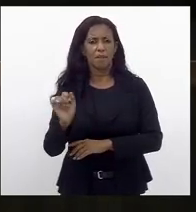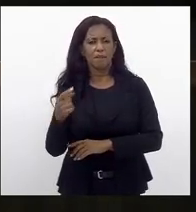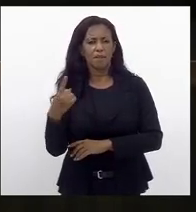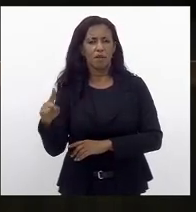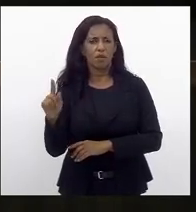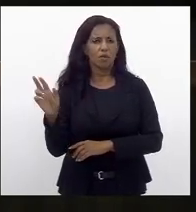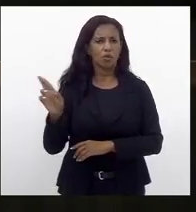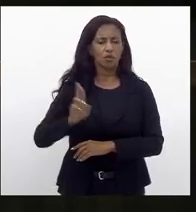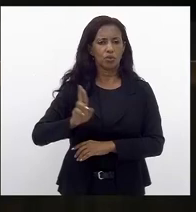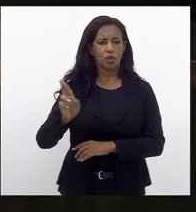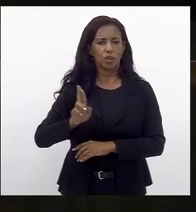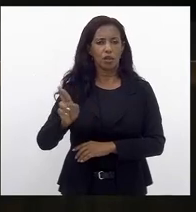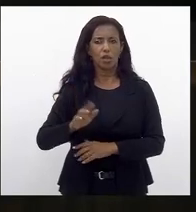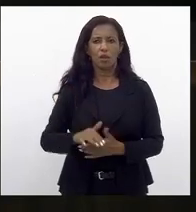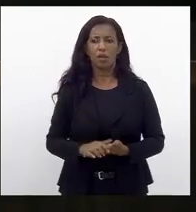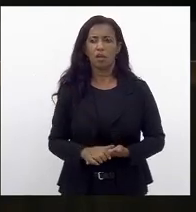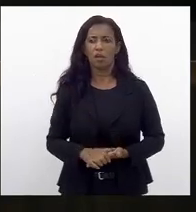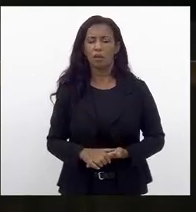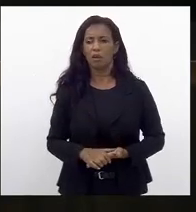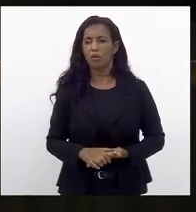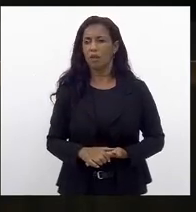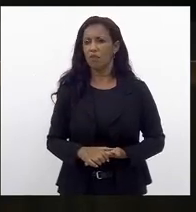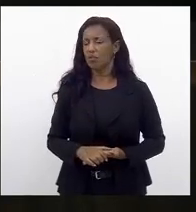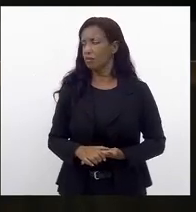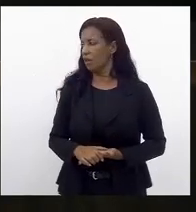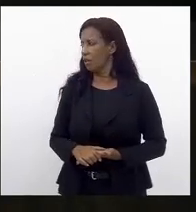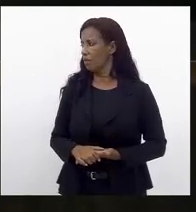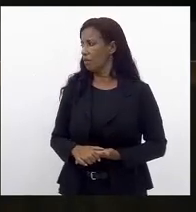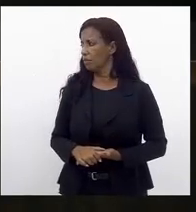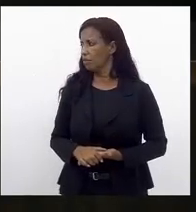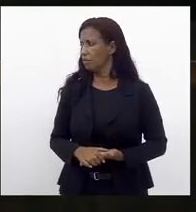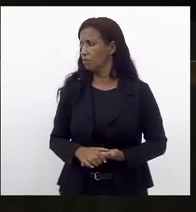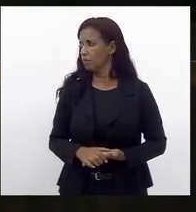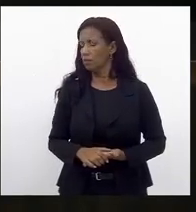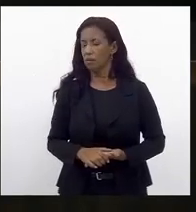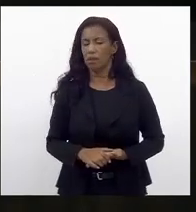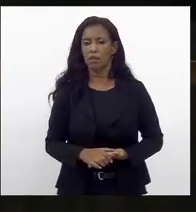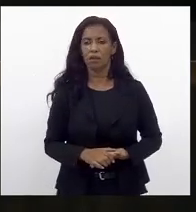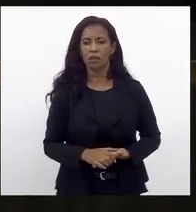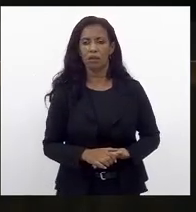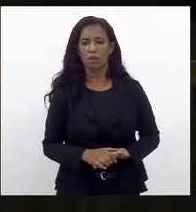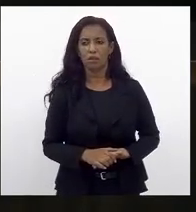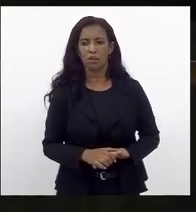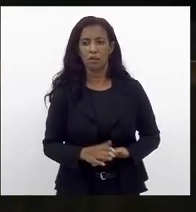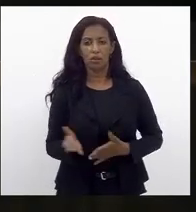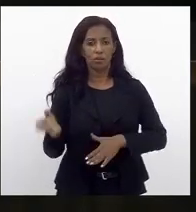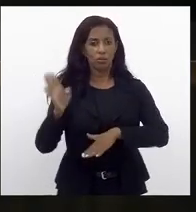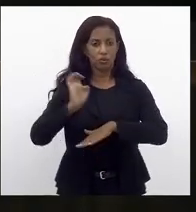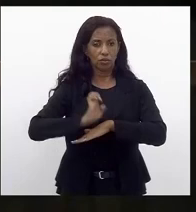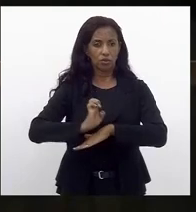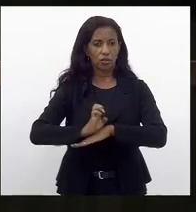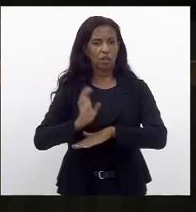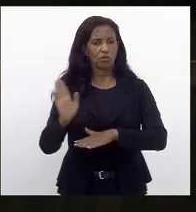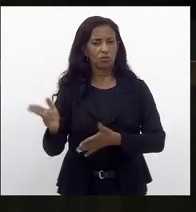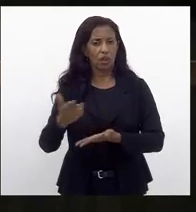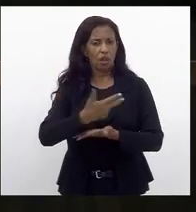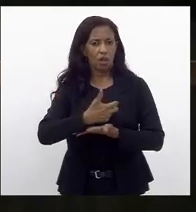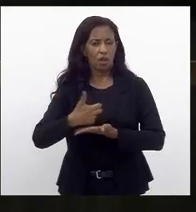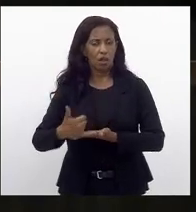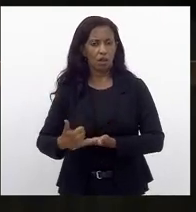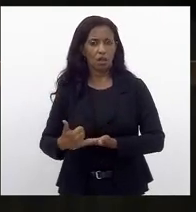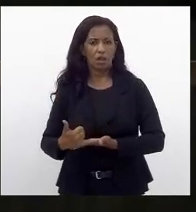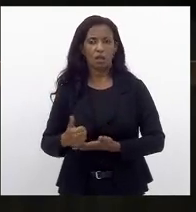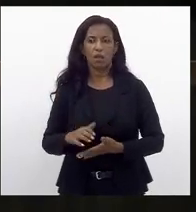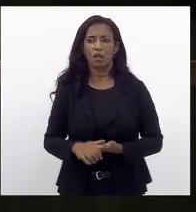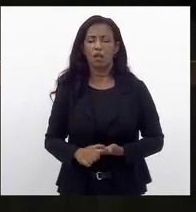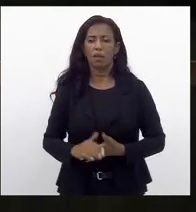de reais sem a sedar contarmos as e dá e passa de 20 bilhões de reais estado já arrecadou de Janeiro a